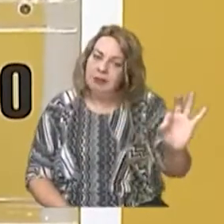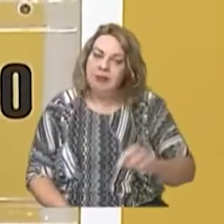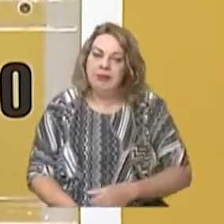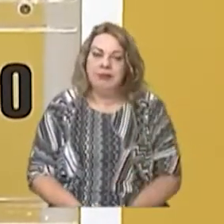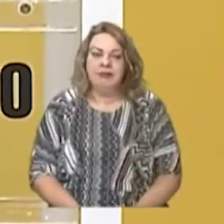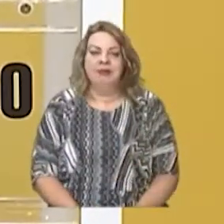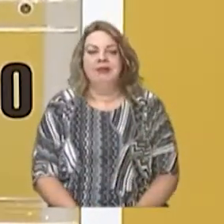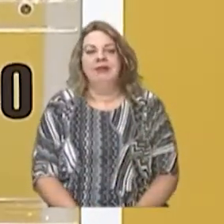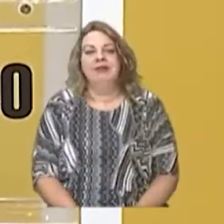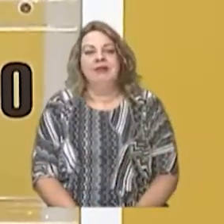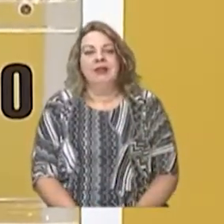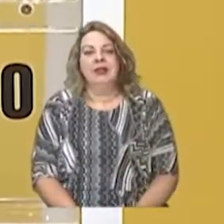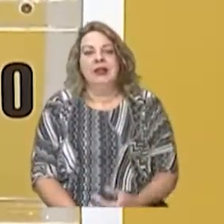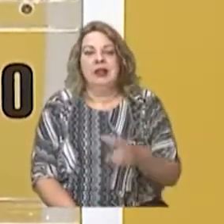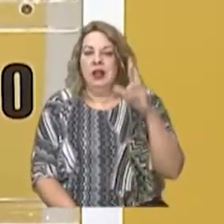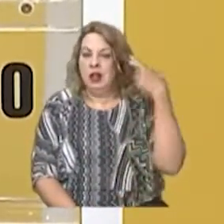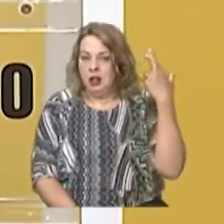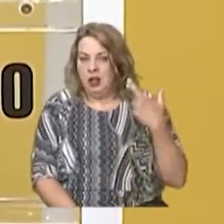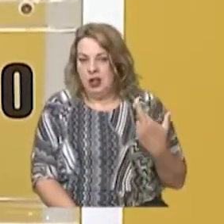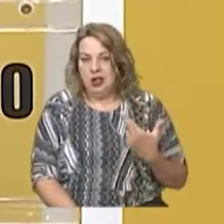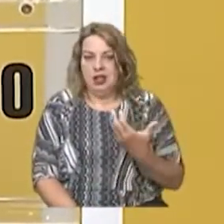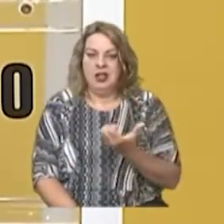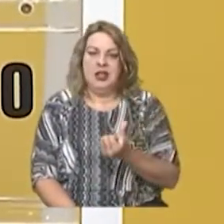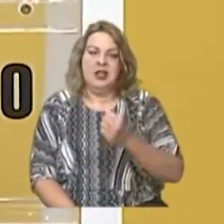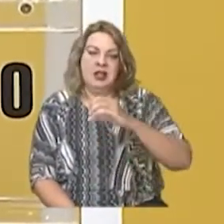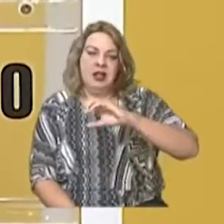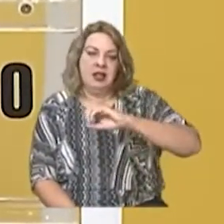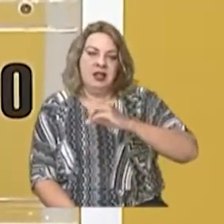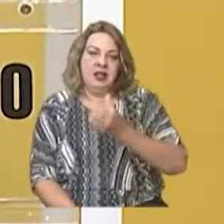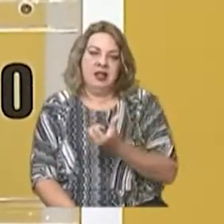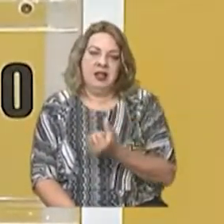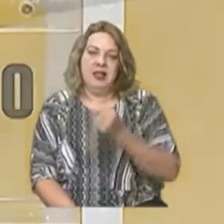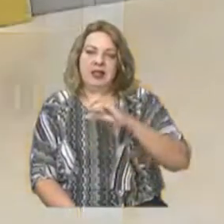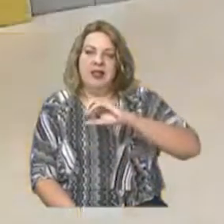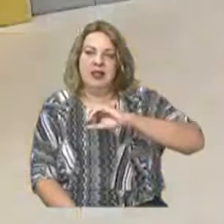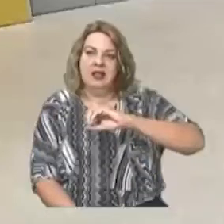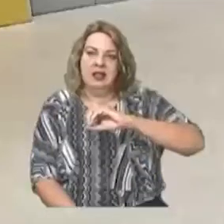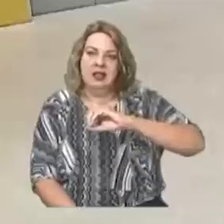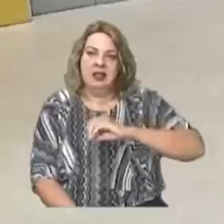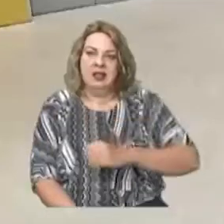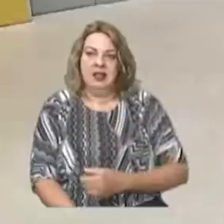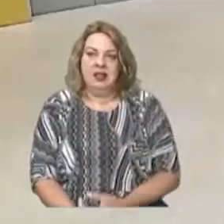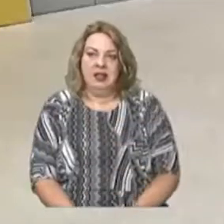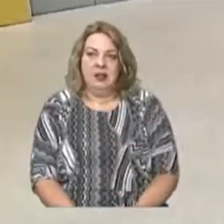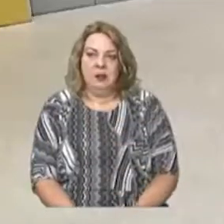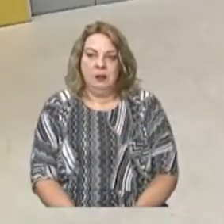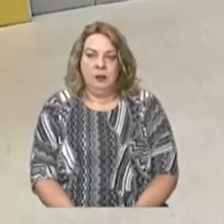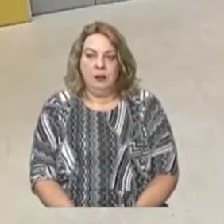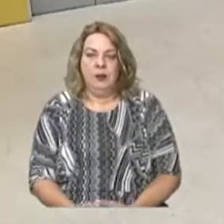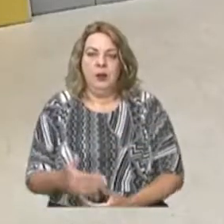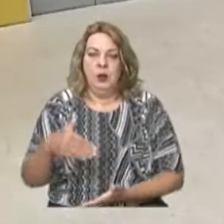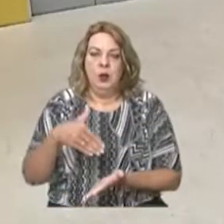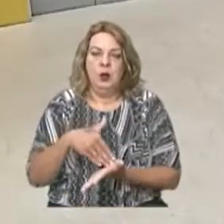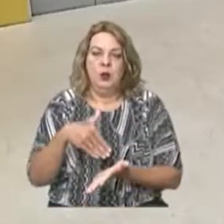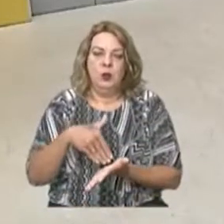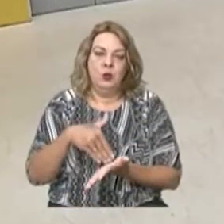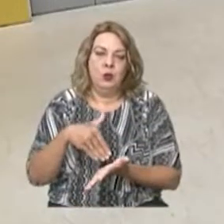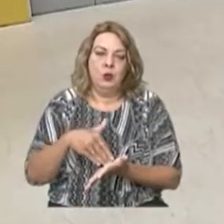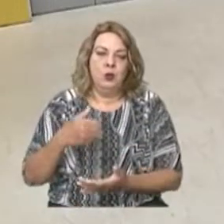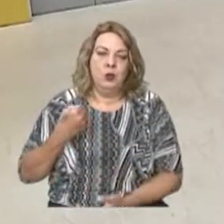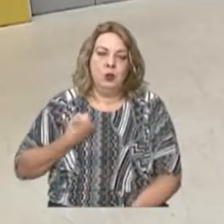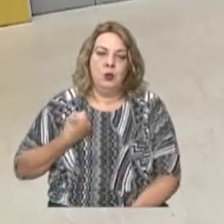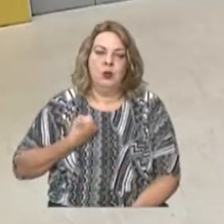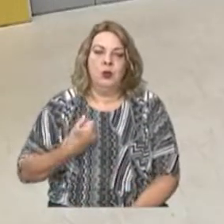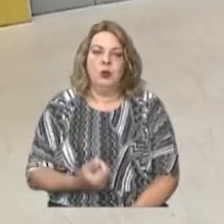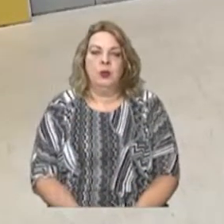você. Olha aí a Rose com a bola de número 60. 60, a última bola que vai para a sorteadora.